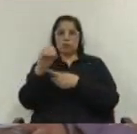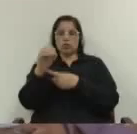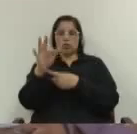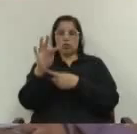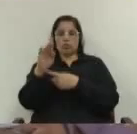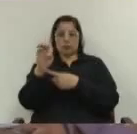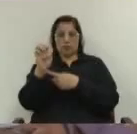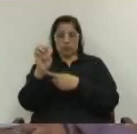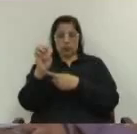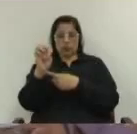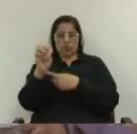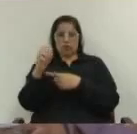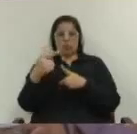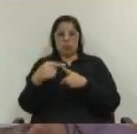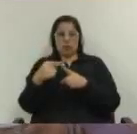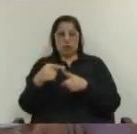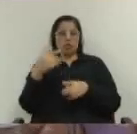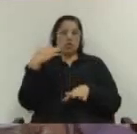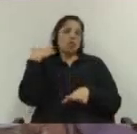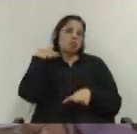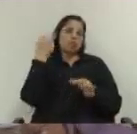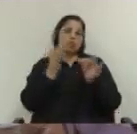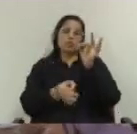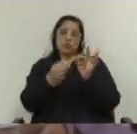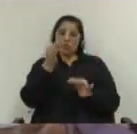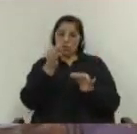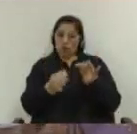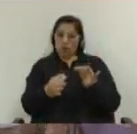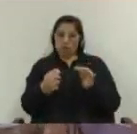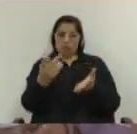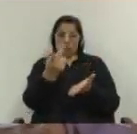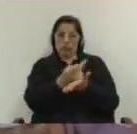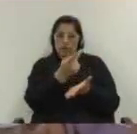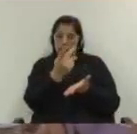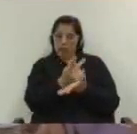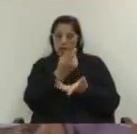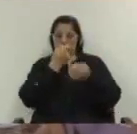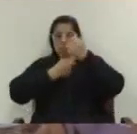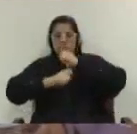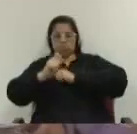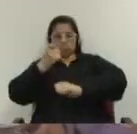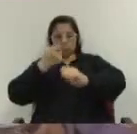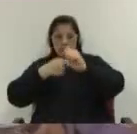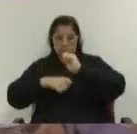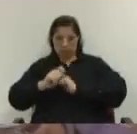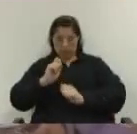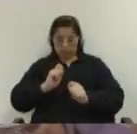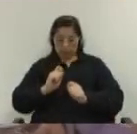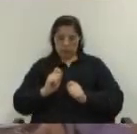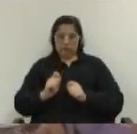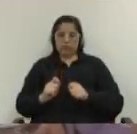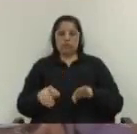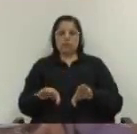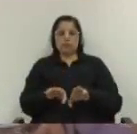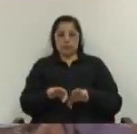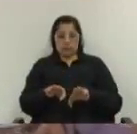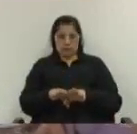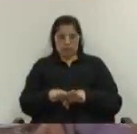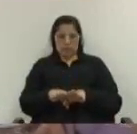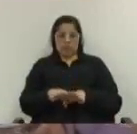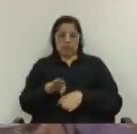culpados por improbidade administrativa. Vale lembrar que a nomeação do então secretário da Saúde, Raul